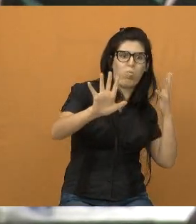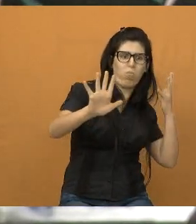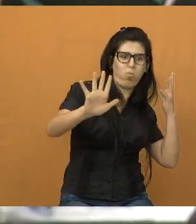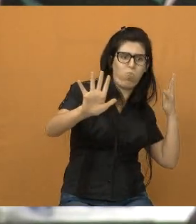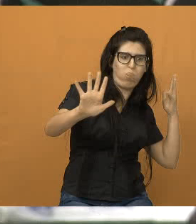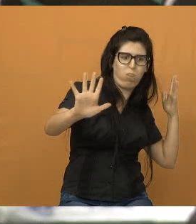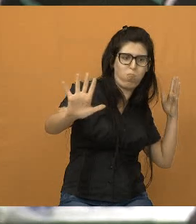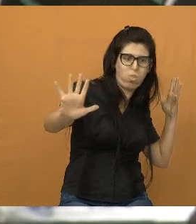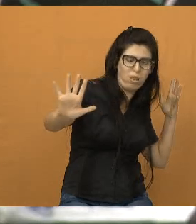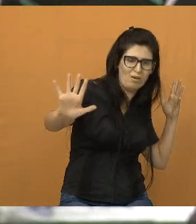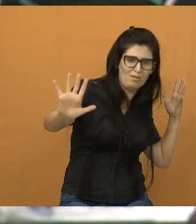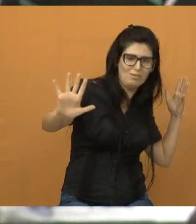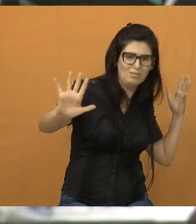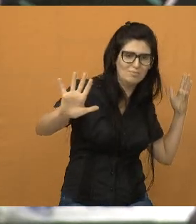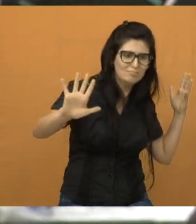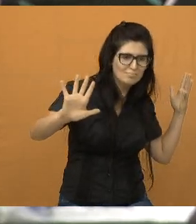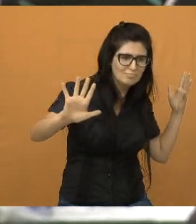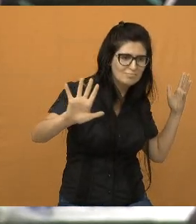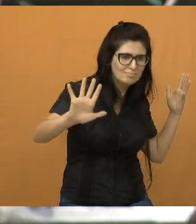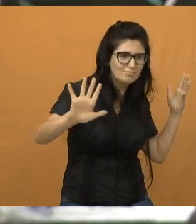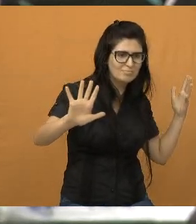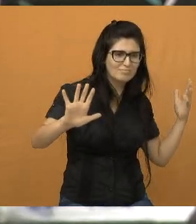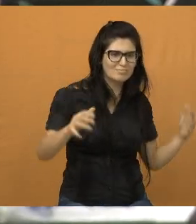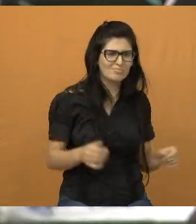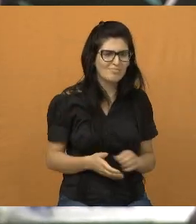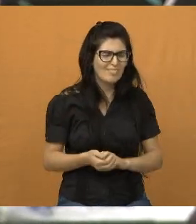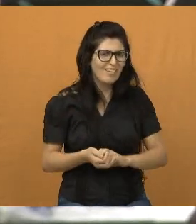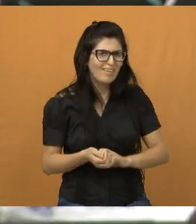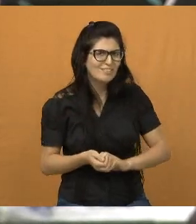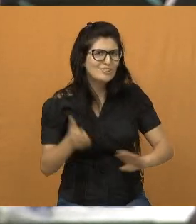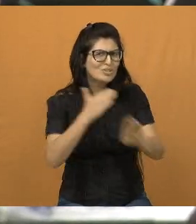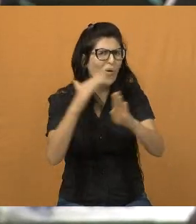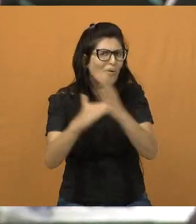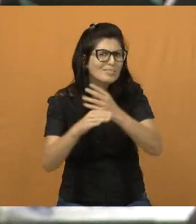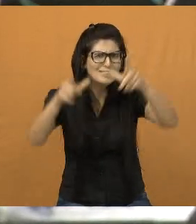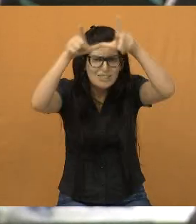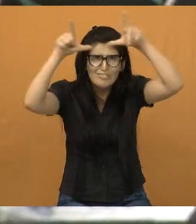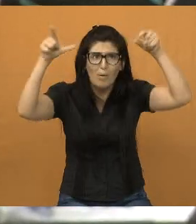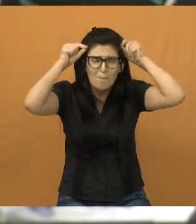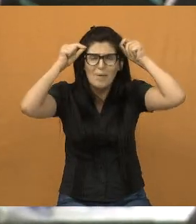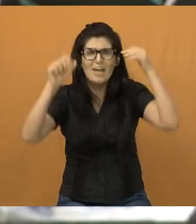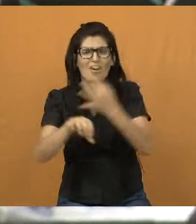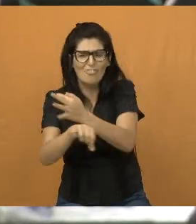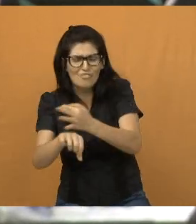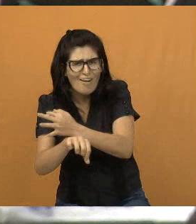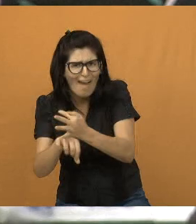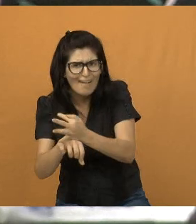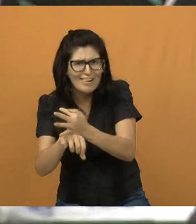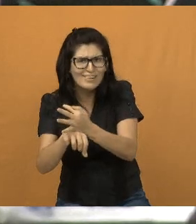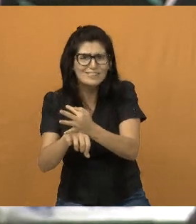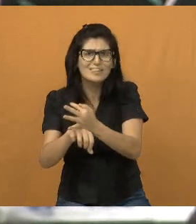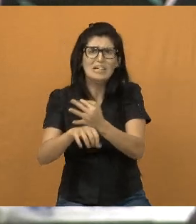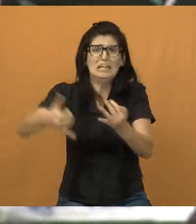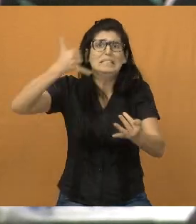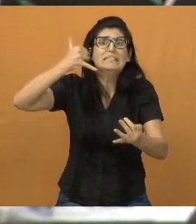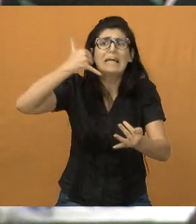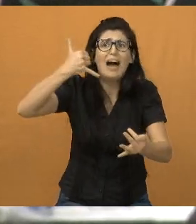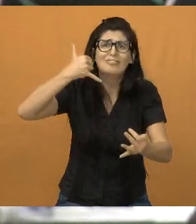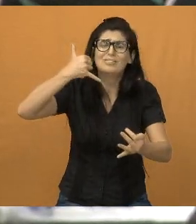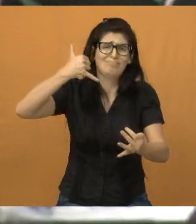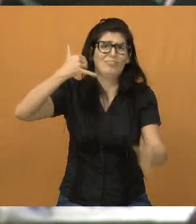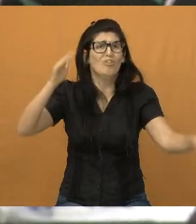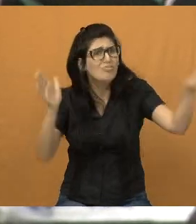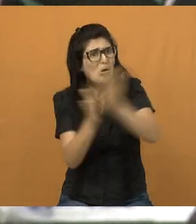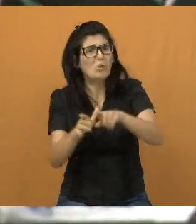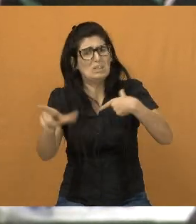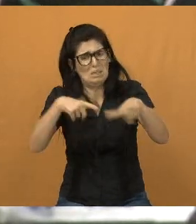que mobilizar. Tiramos todas as enfermeiras das férias programadas, das licenças prêmios, para poder atender a população. De repente,